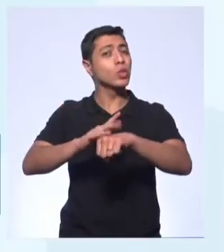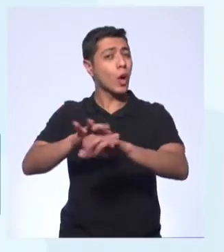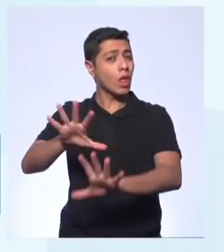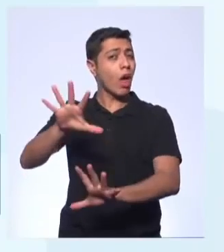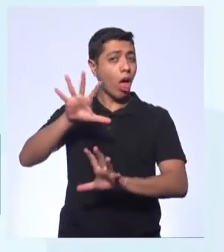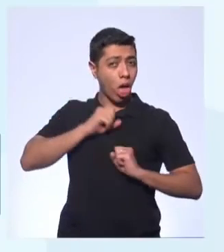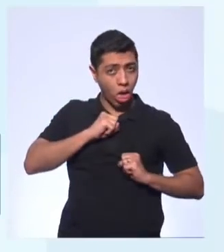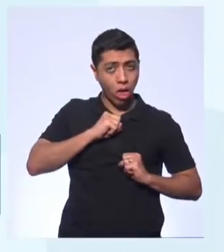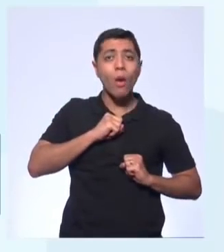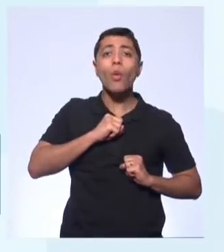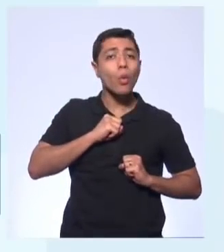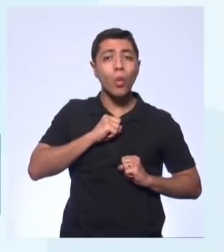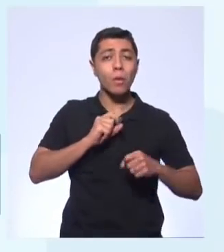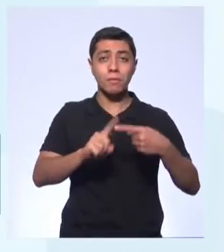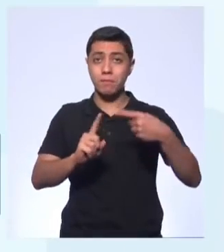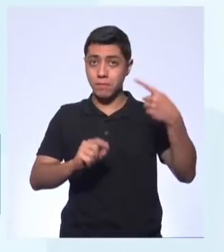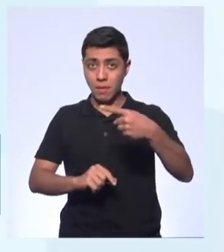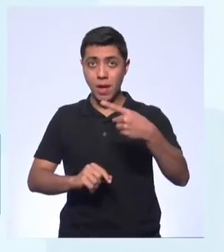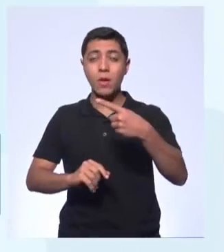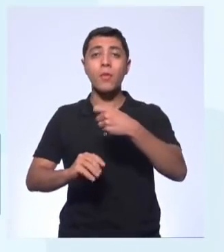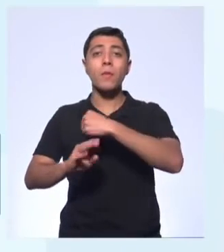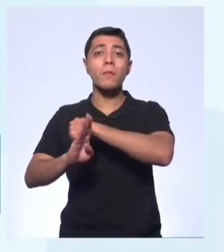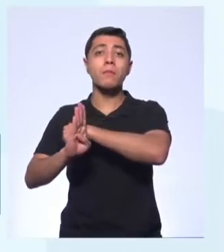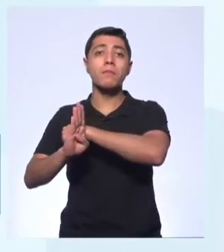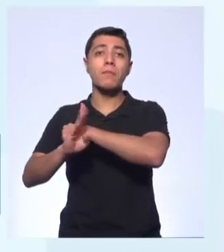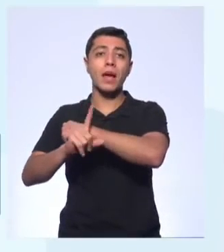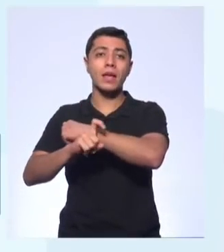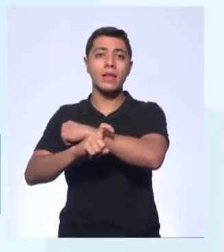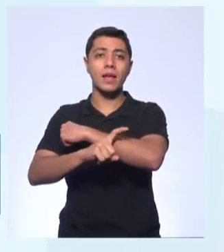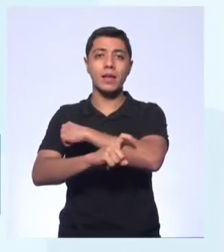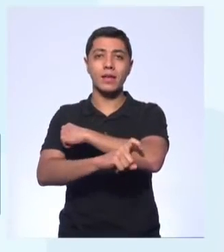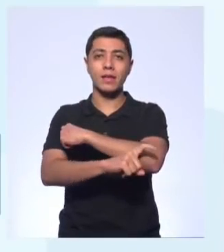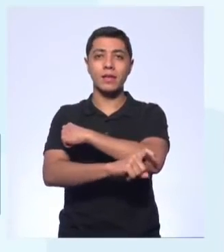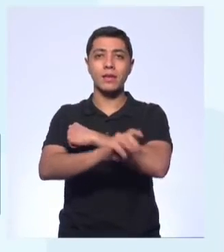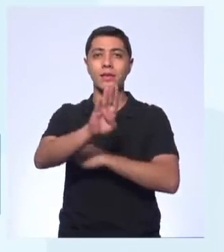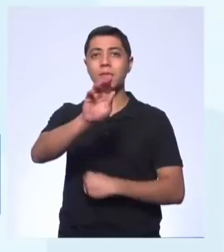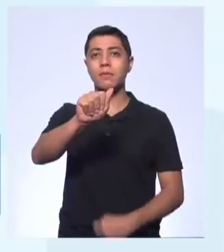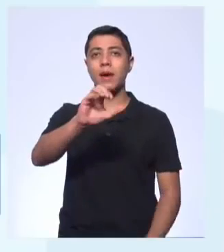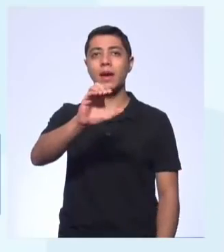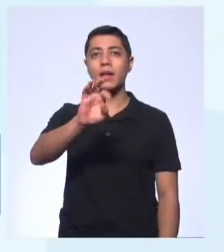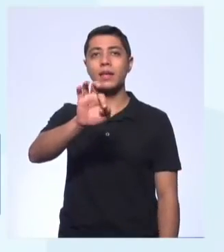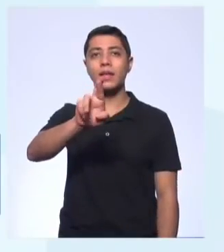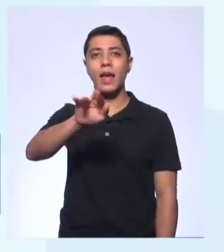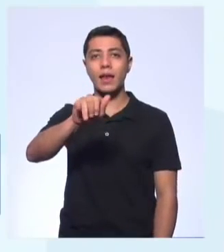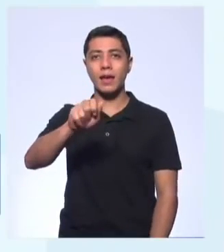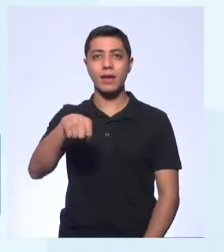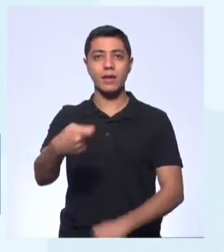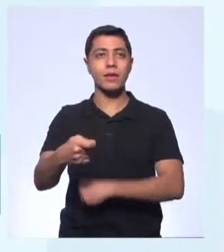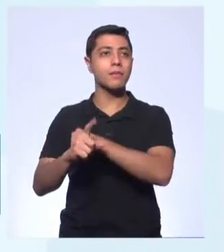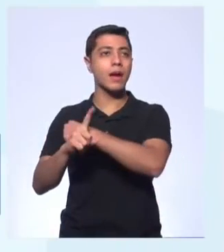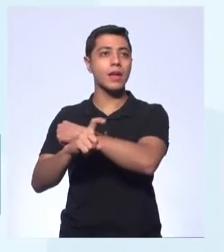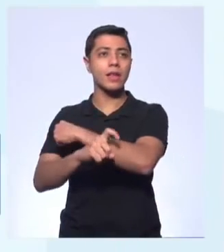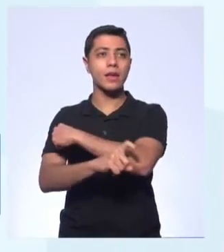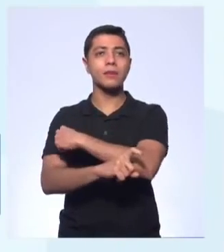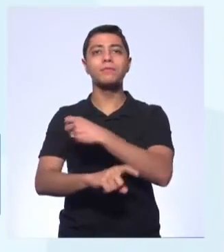infecciosas são bactérias e vírus. Então, bactéria está relacionada à tuberculose, tétano,